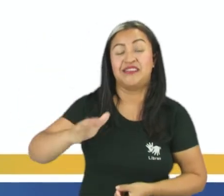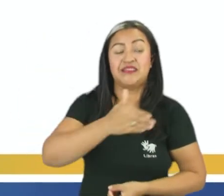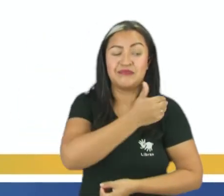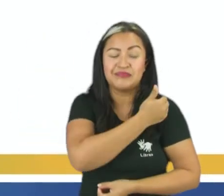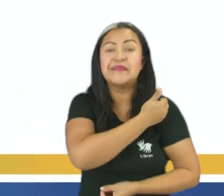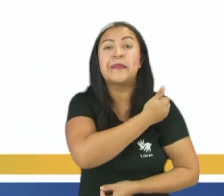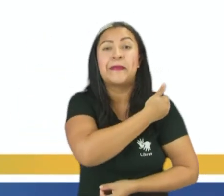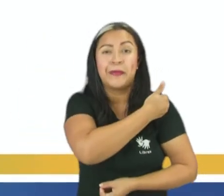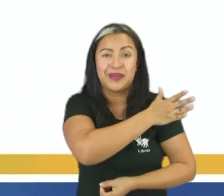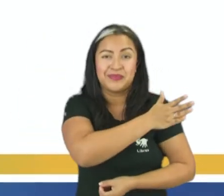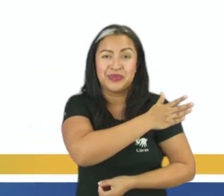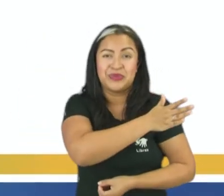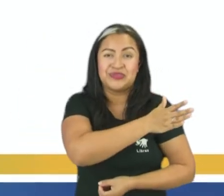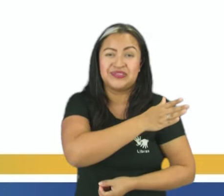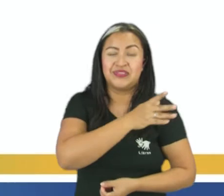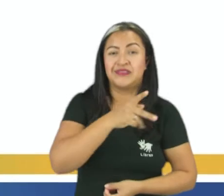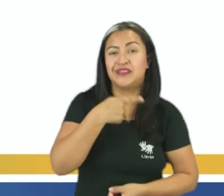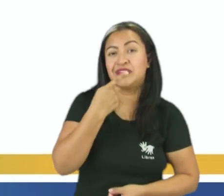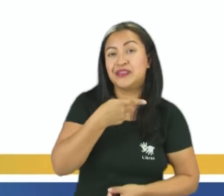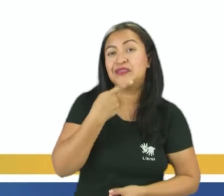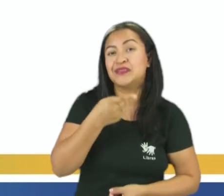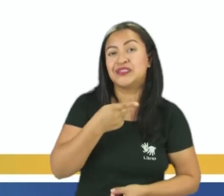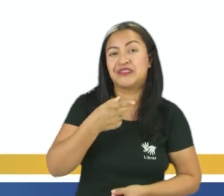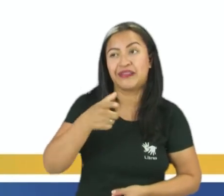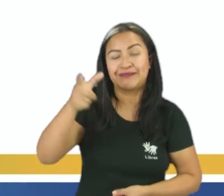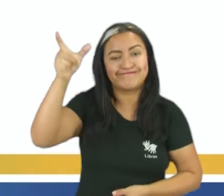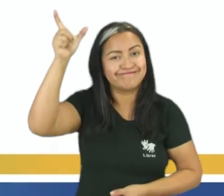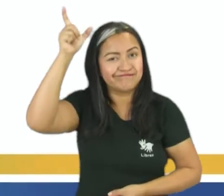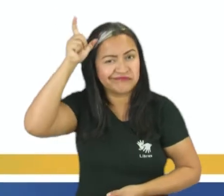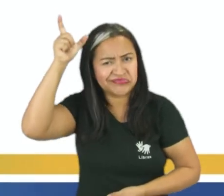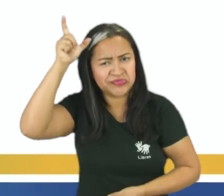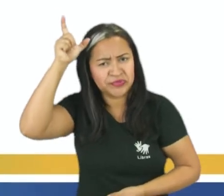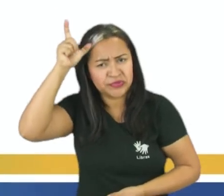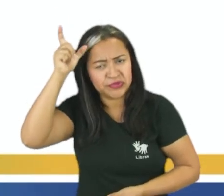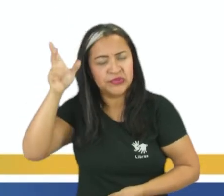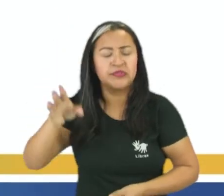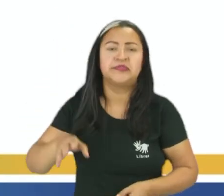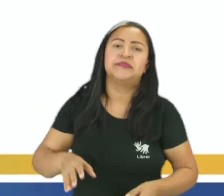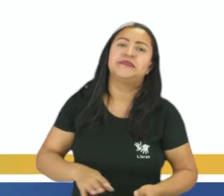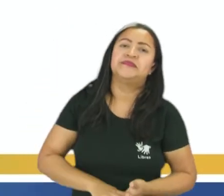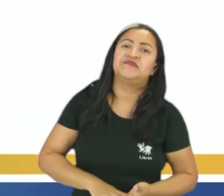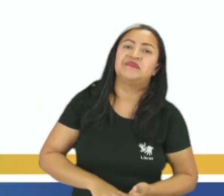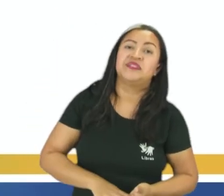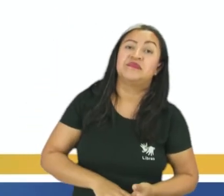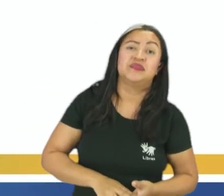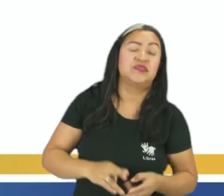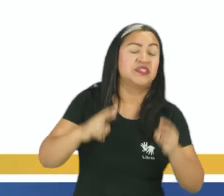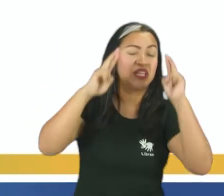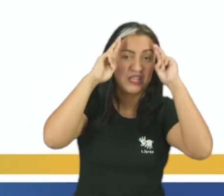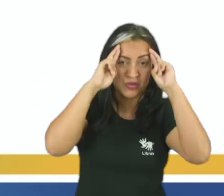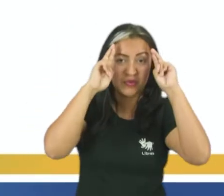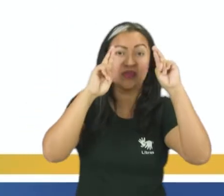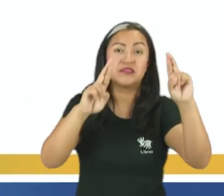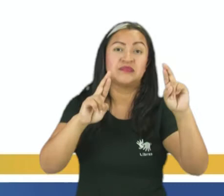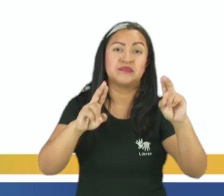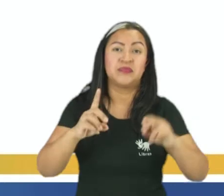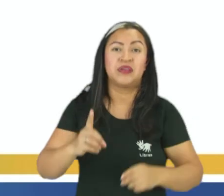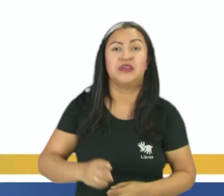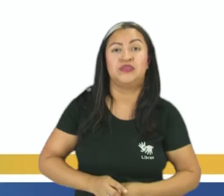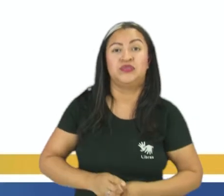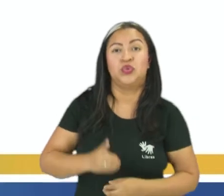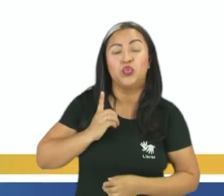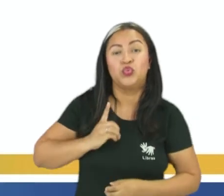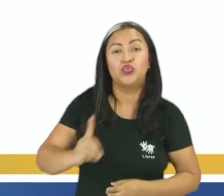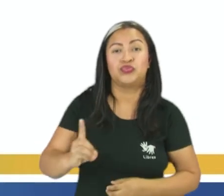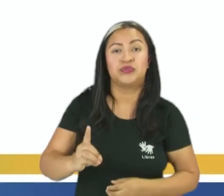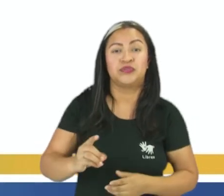a algo satânico, né? Algo negativo, né? Onde as pessoas, elas não respeitam aí o direito de credo de cada um,